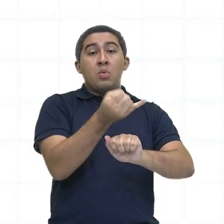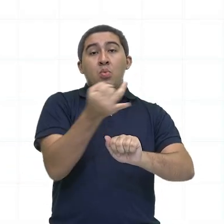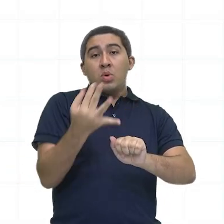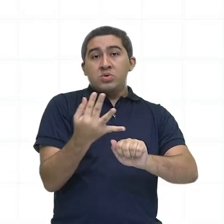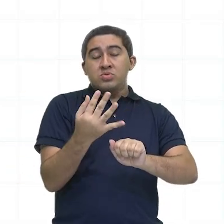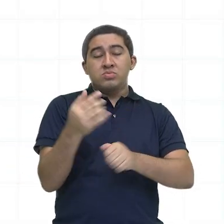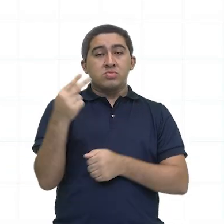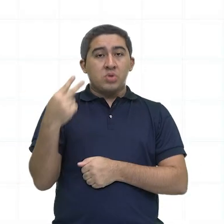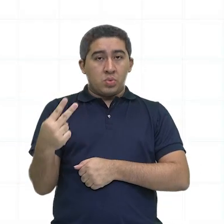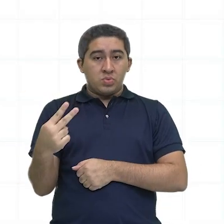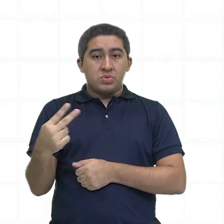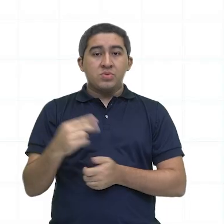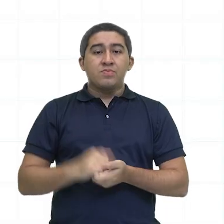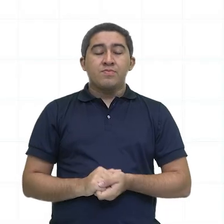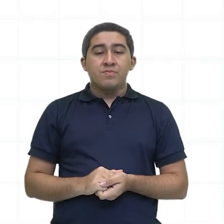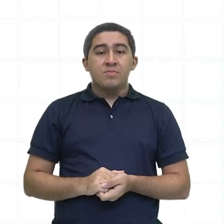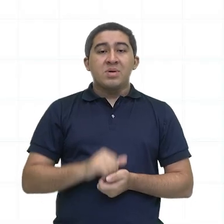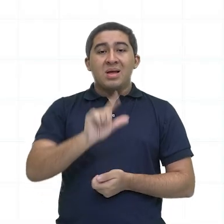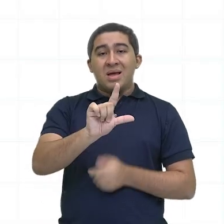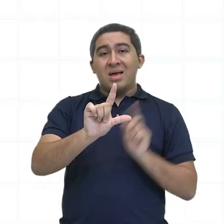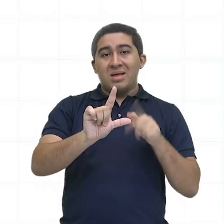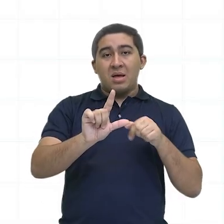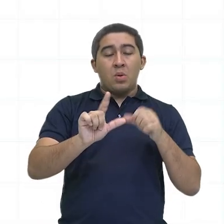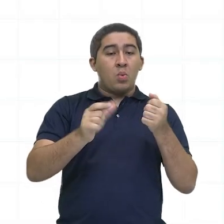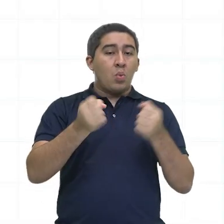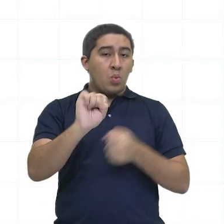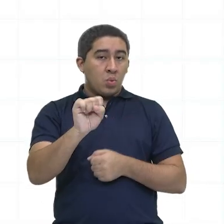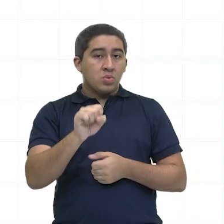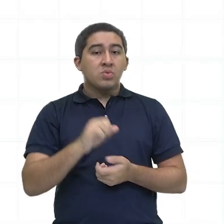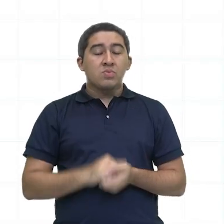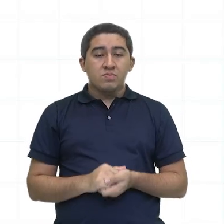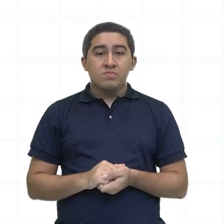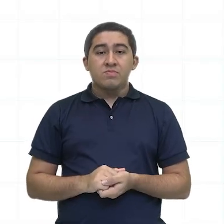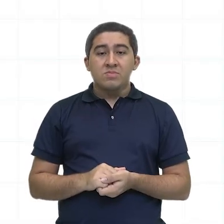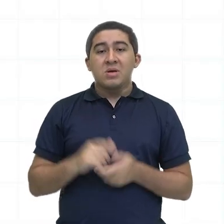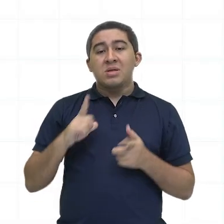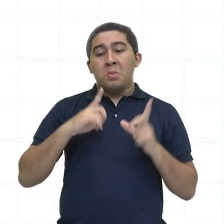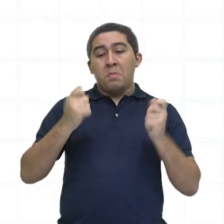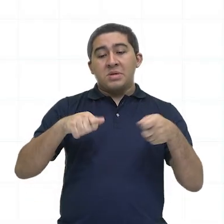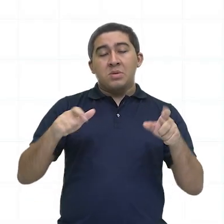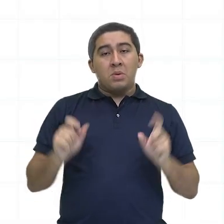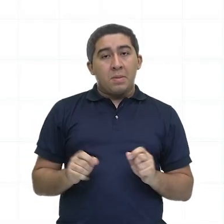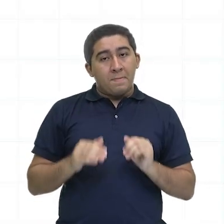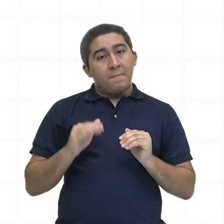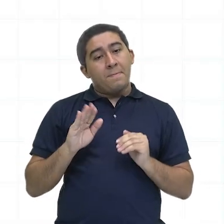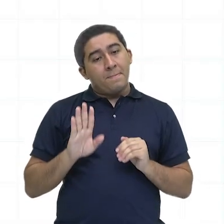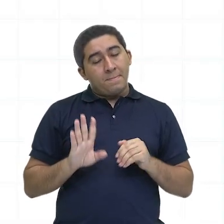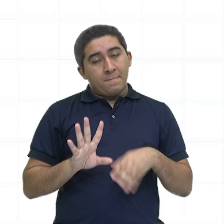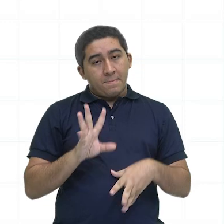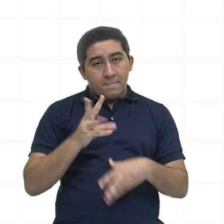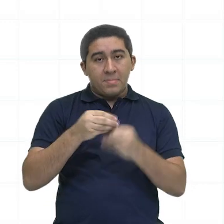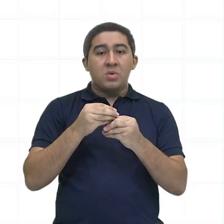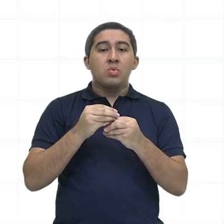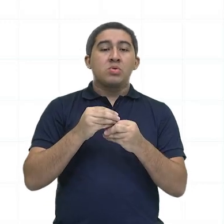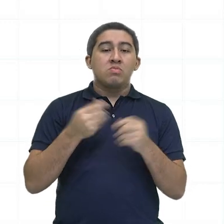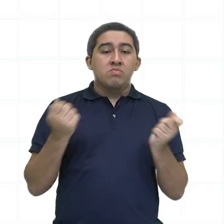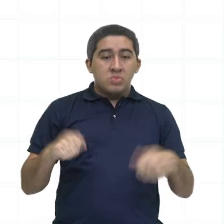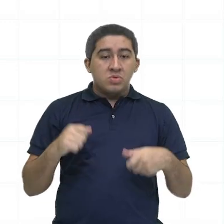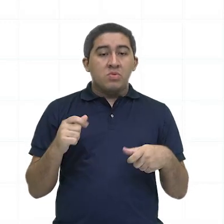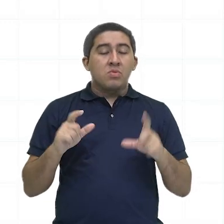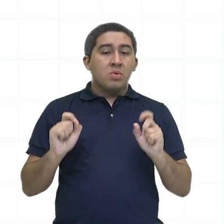elétrons? 2 elétrons. Na camada L, 8 elétrons. E aí foi necessário mais uma camada para poder